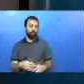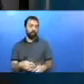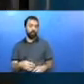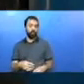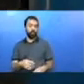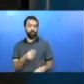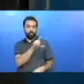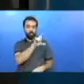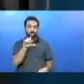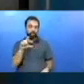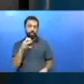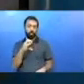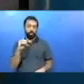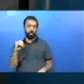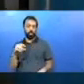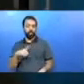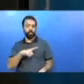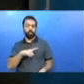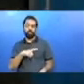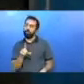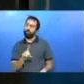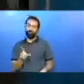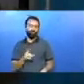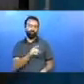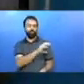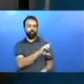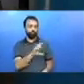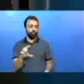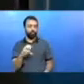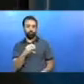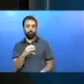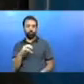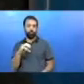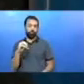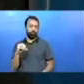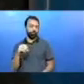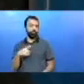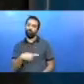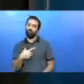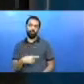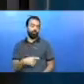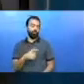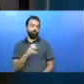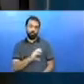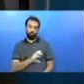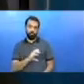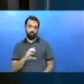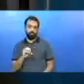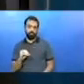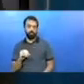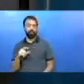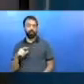Aqui tem co? Não tem. Aqui tem co? Não tem. E aqui tem co? Tem co, viram? Então vamos ler a